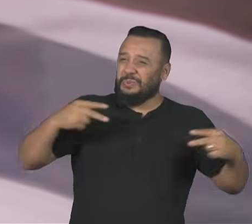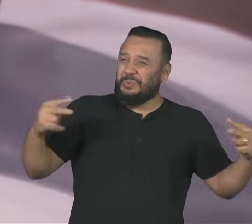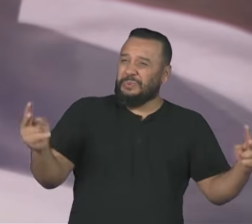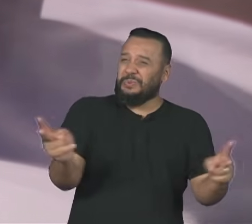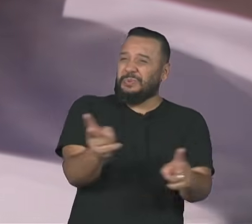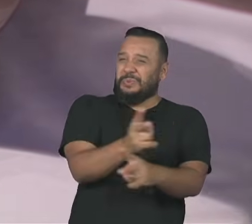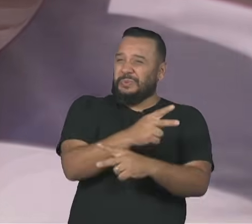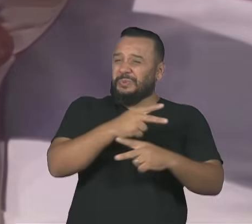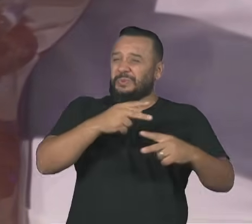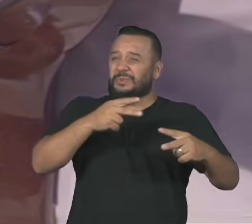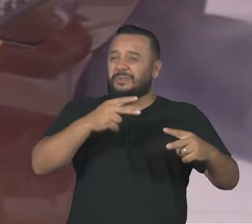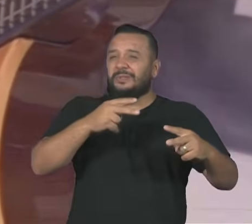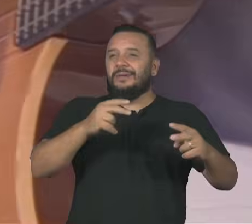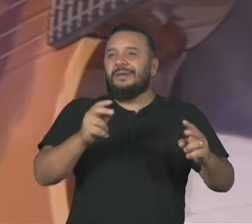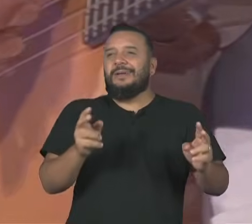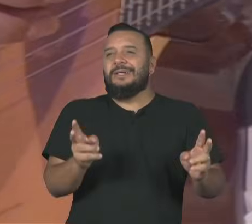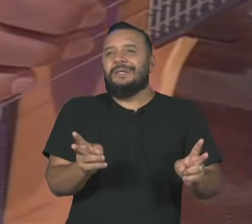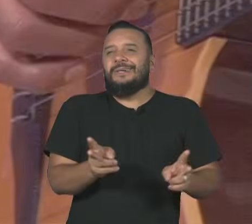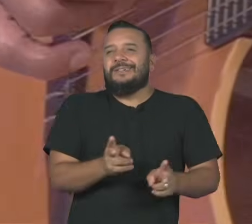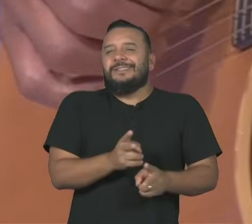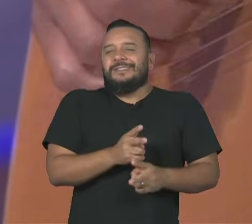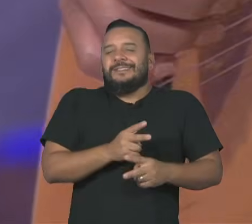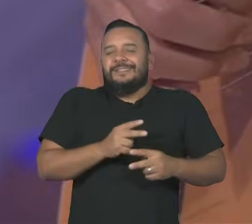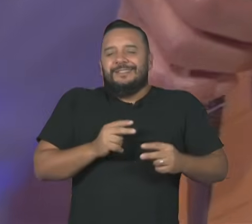venta a brisa fresca.